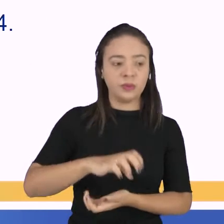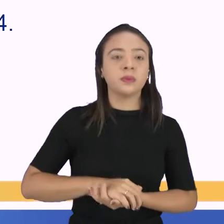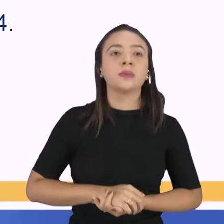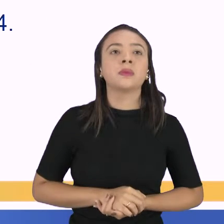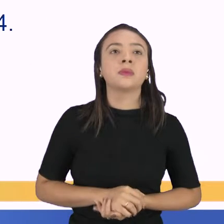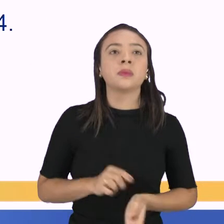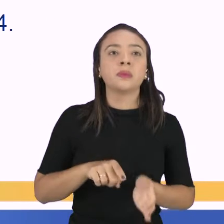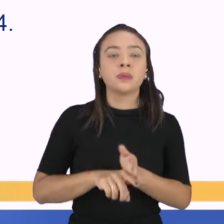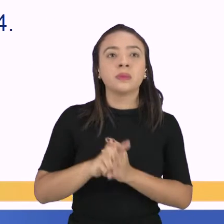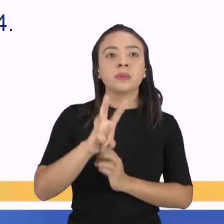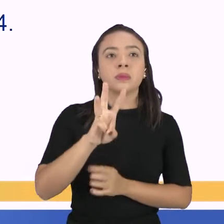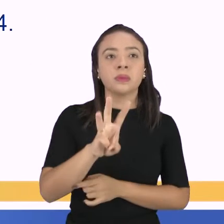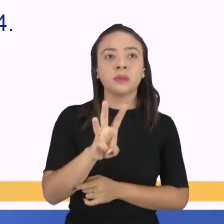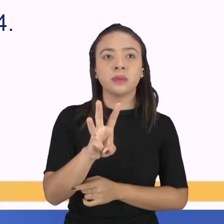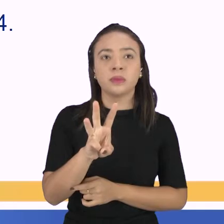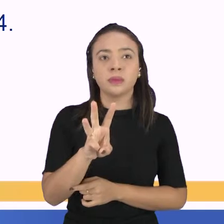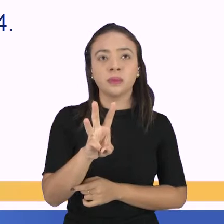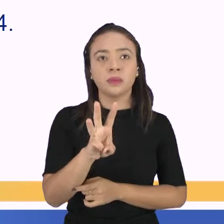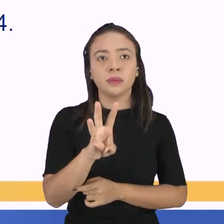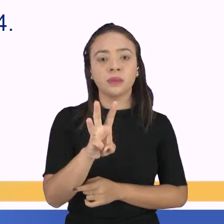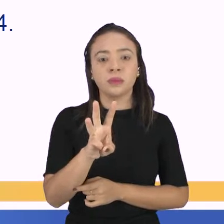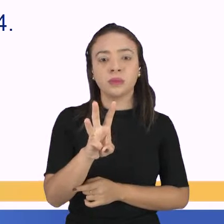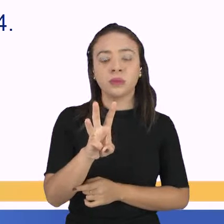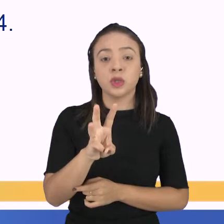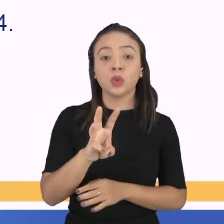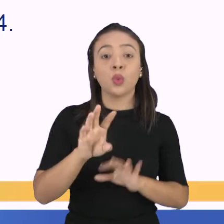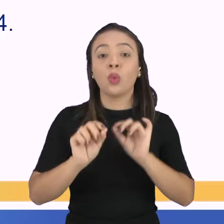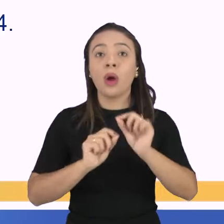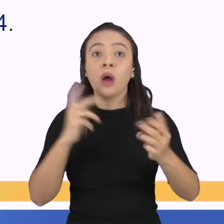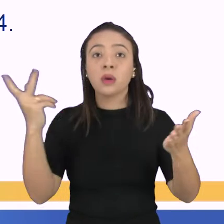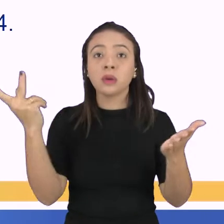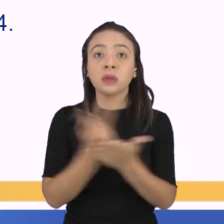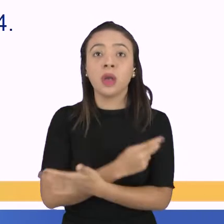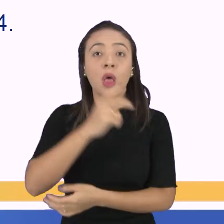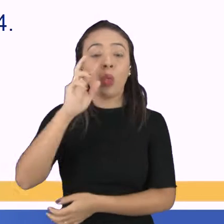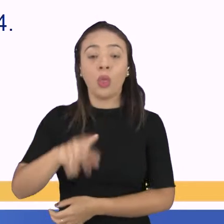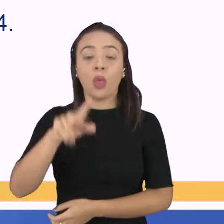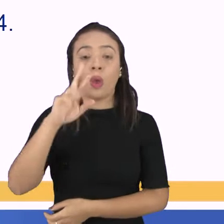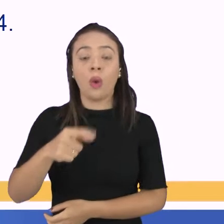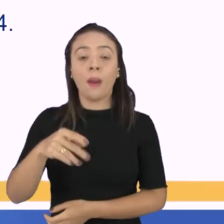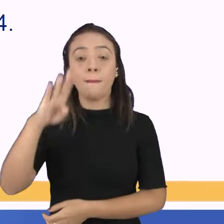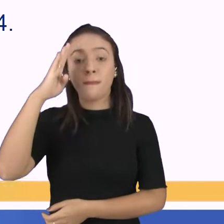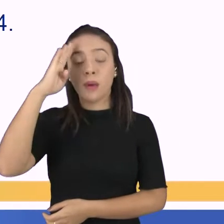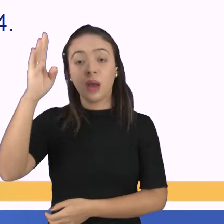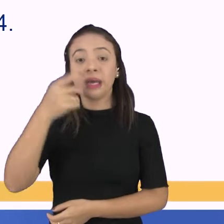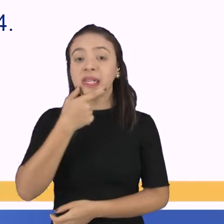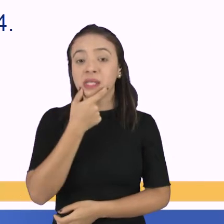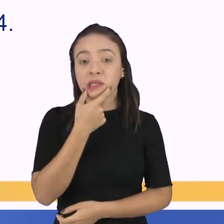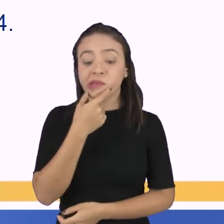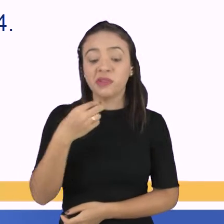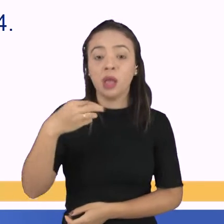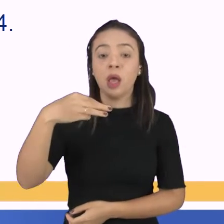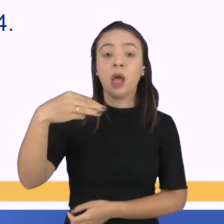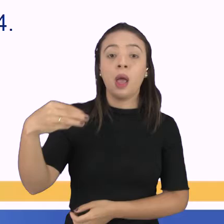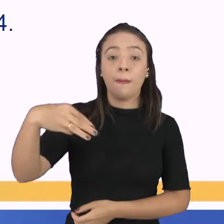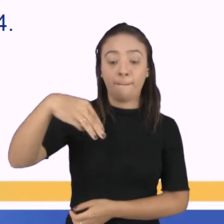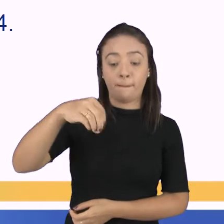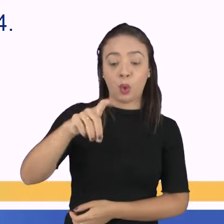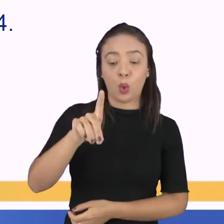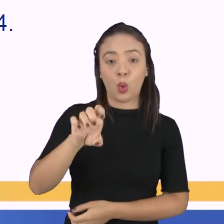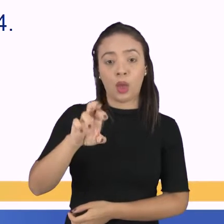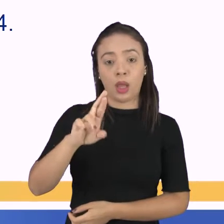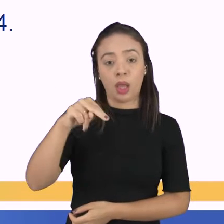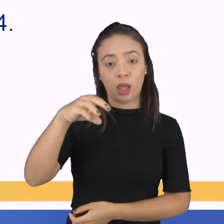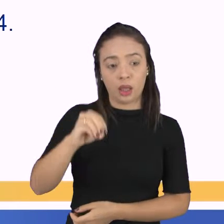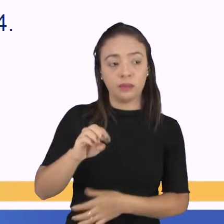Questão 3. Qual dos acontecimentos abaixo não é um marco do inglês moderno? Então, nós vimos que na